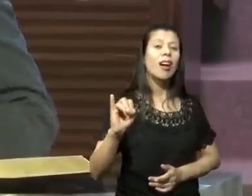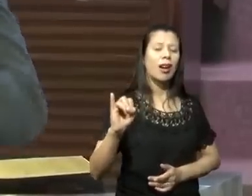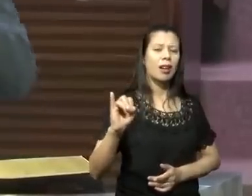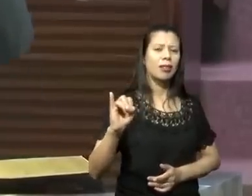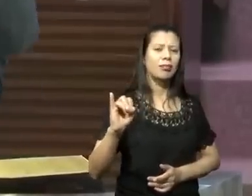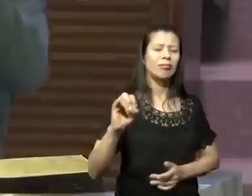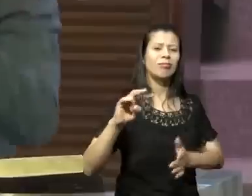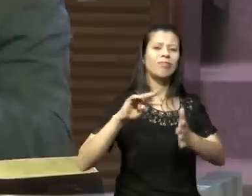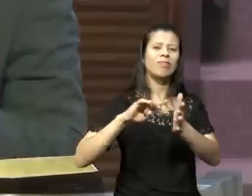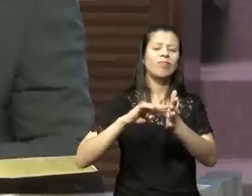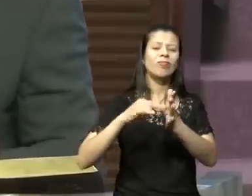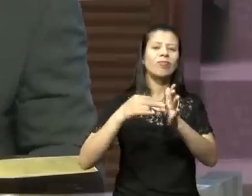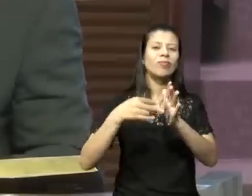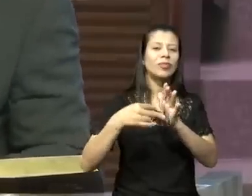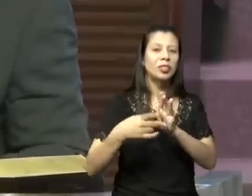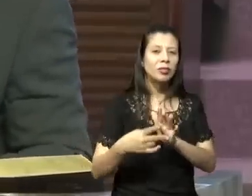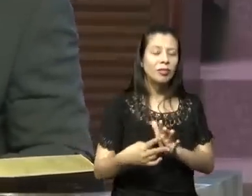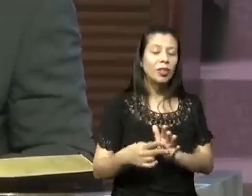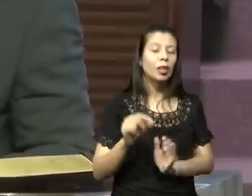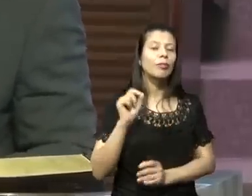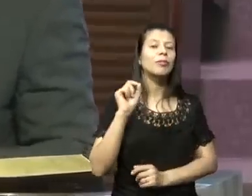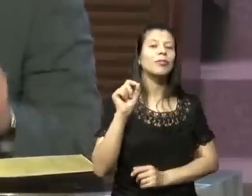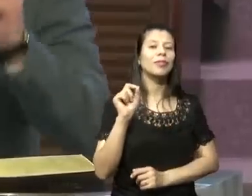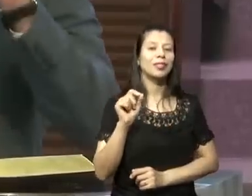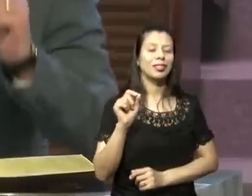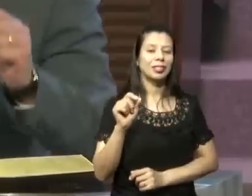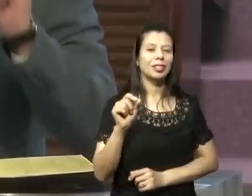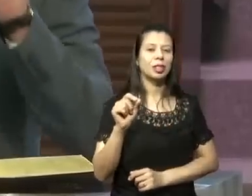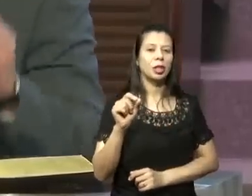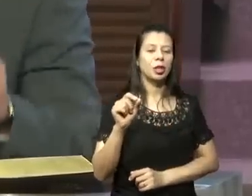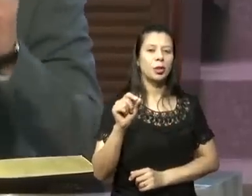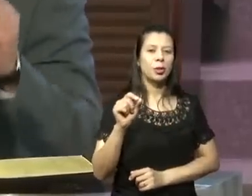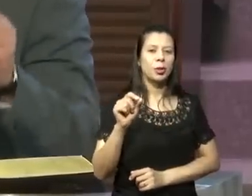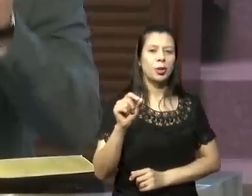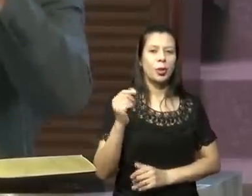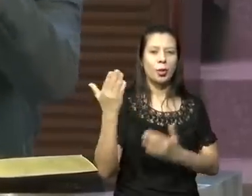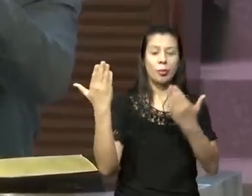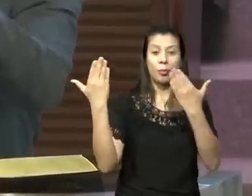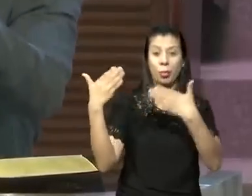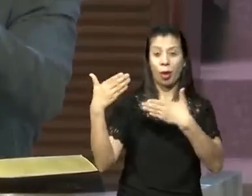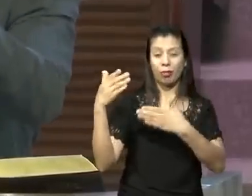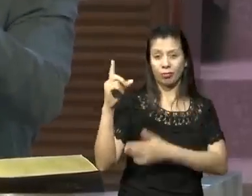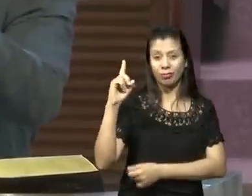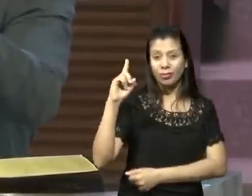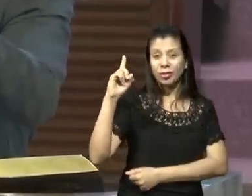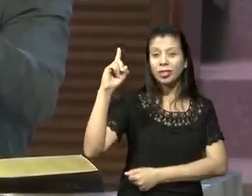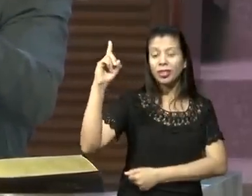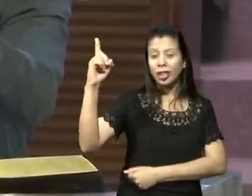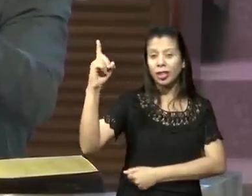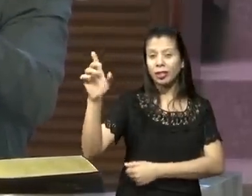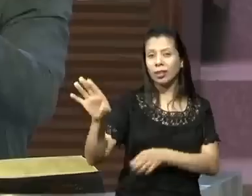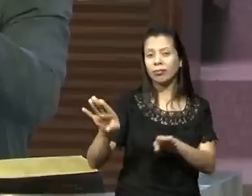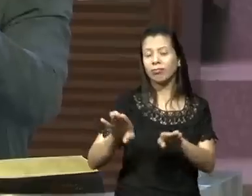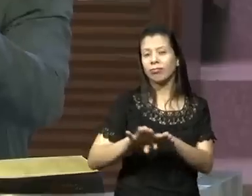mas também significa quando um homem coloca Deus à prova